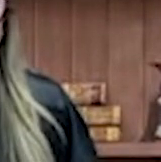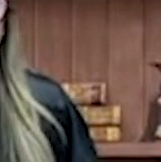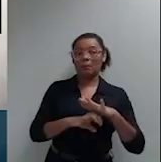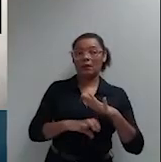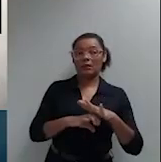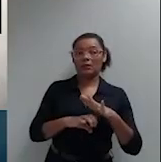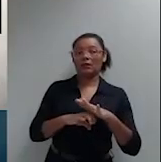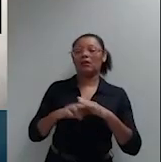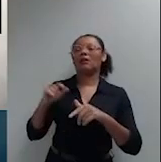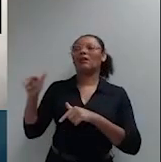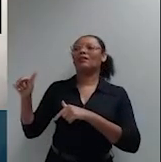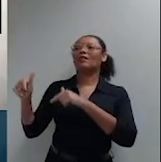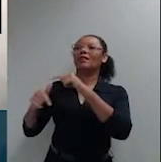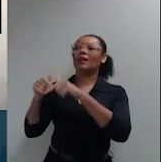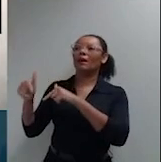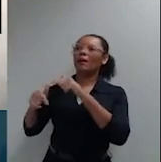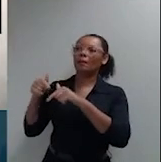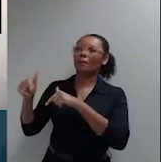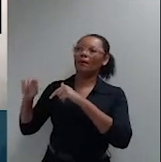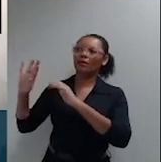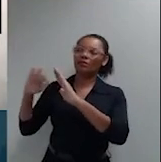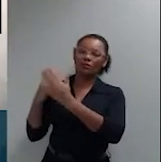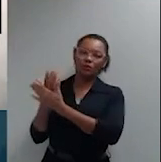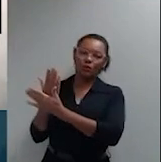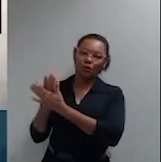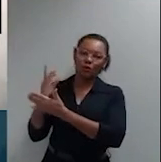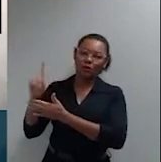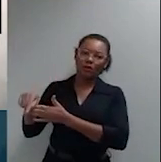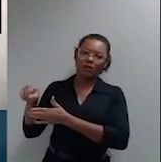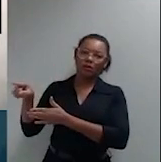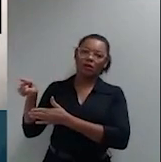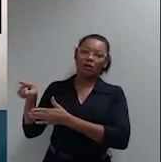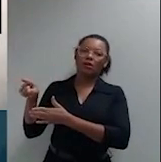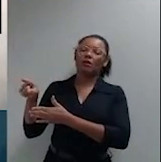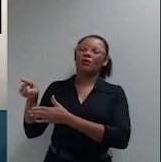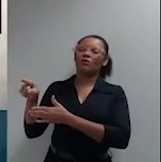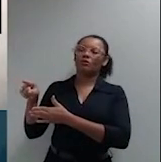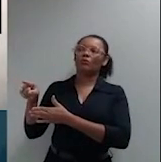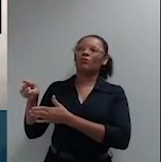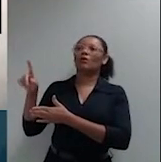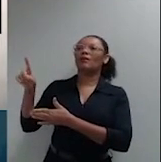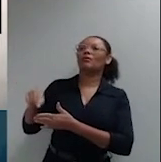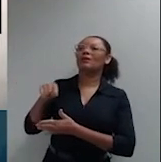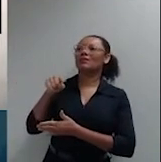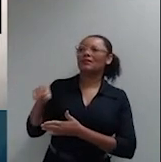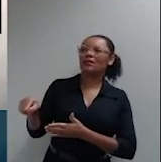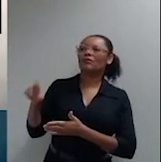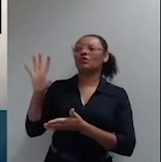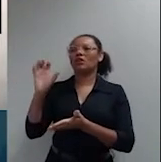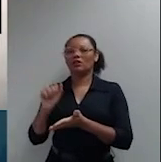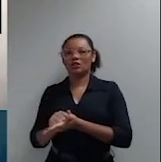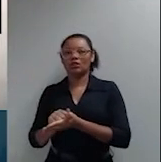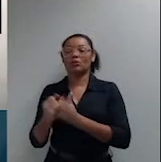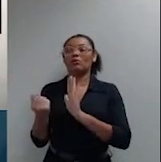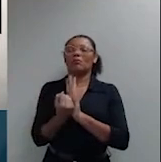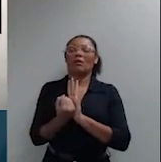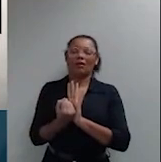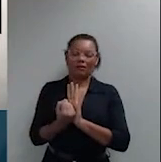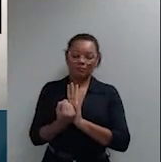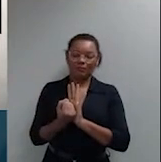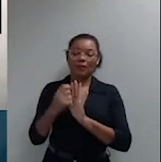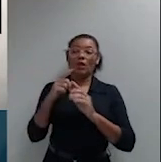temporal ao negar provimento ao recurso especial da entidade o colegiado reafirmou o entendimento de que a autorização